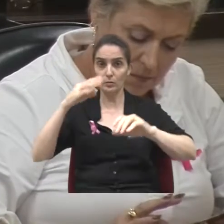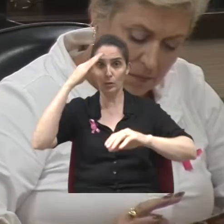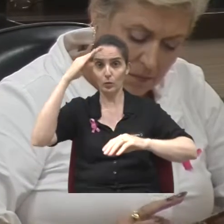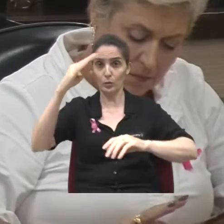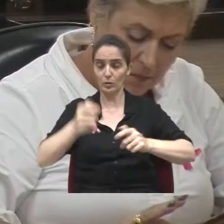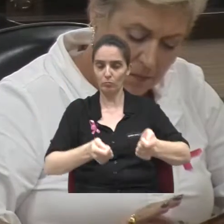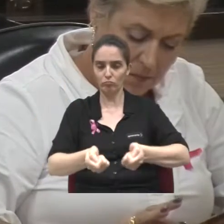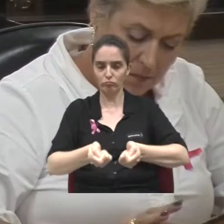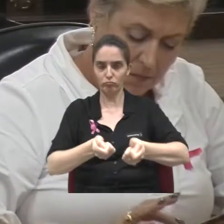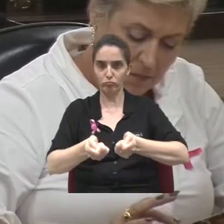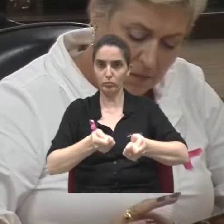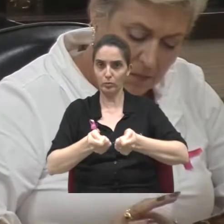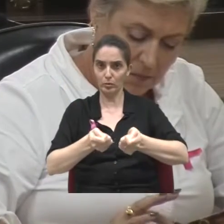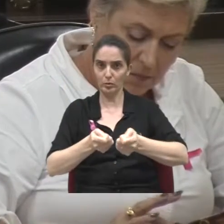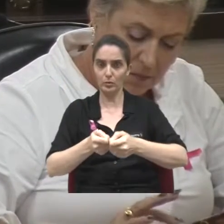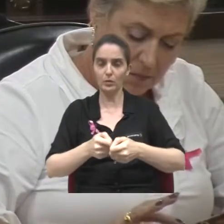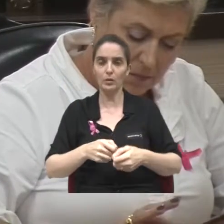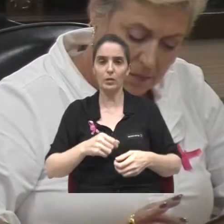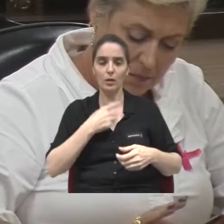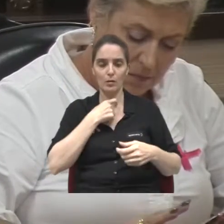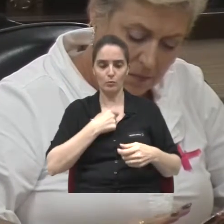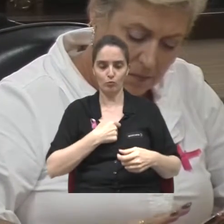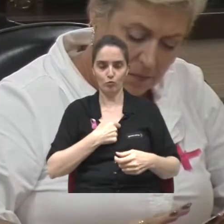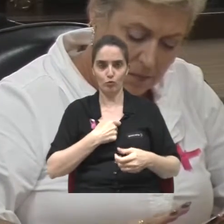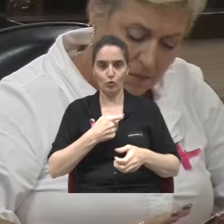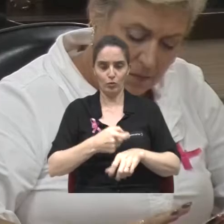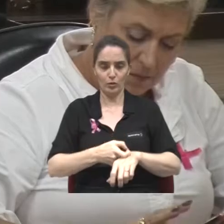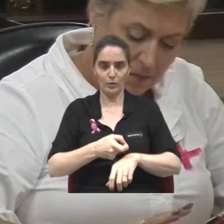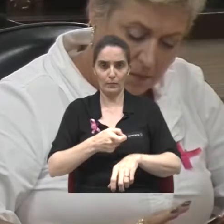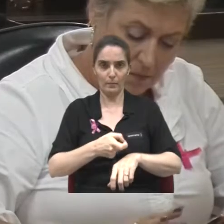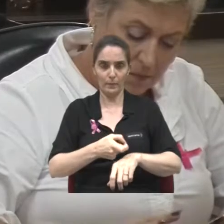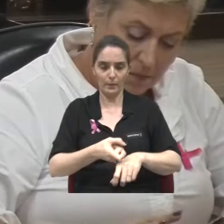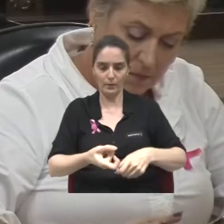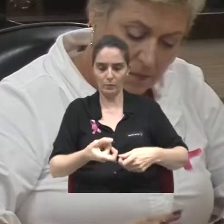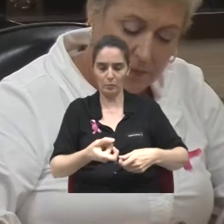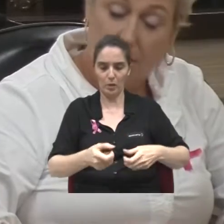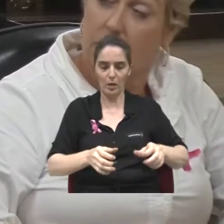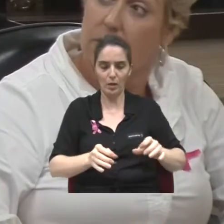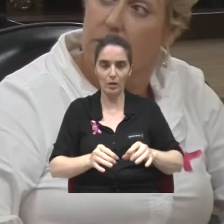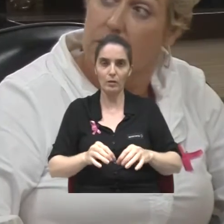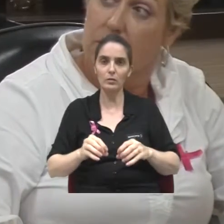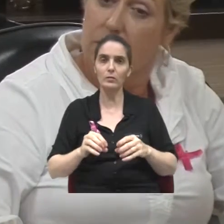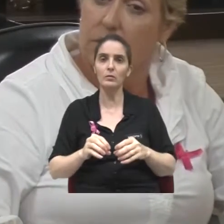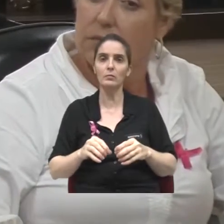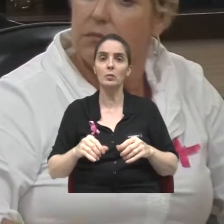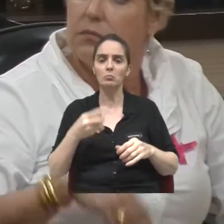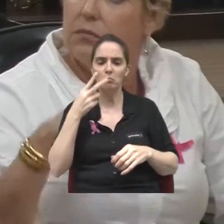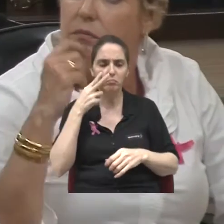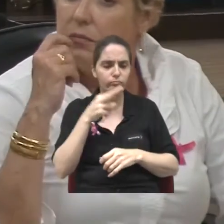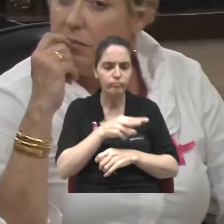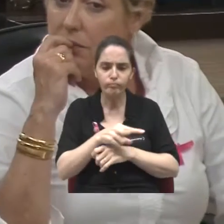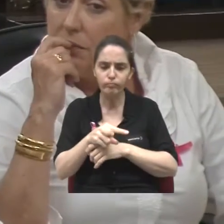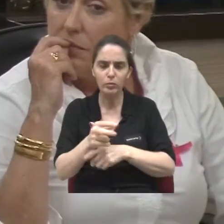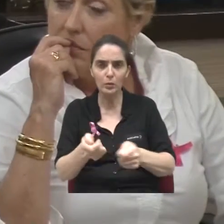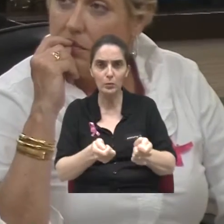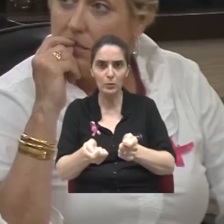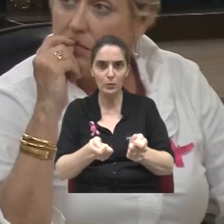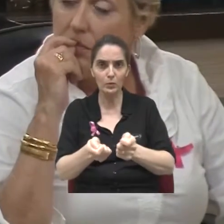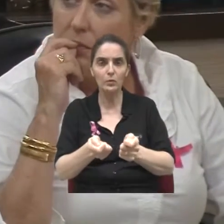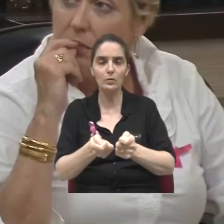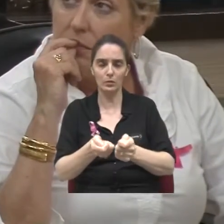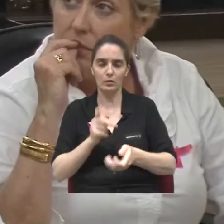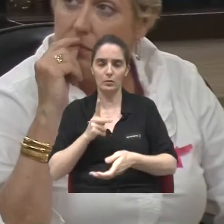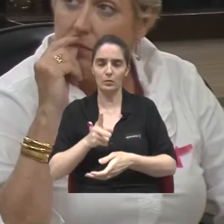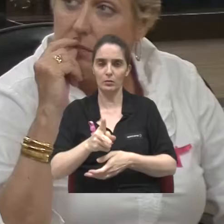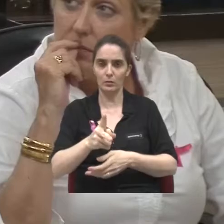de semijoias, pedreiras e indústrias químicas, realizando supervisão, controle e monitoramento nos níveis de